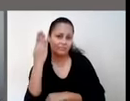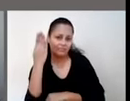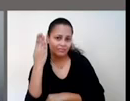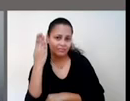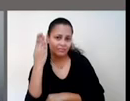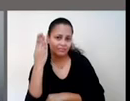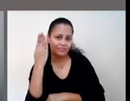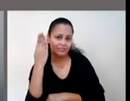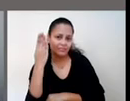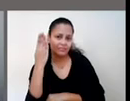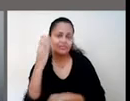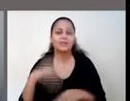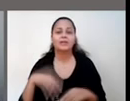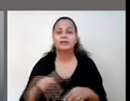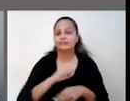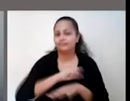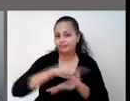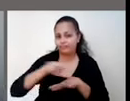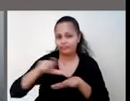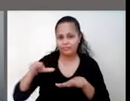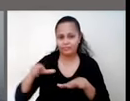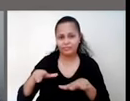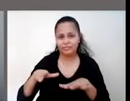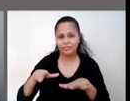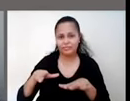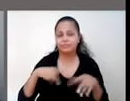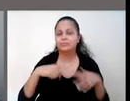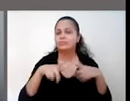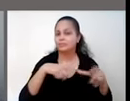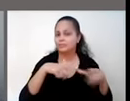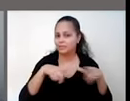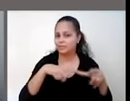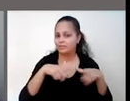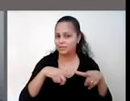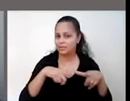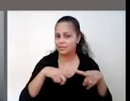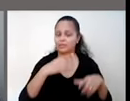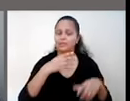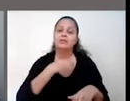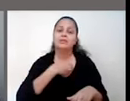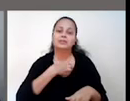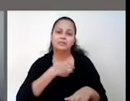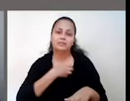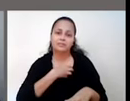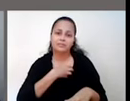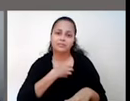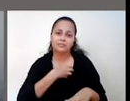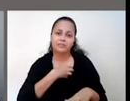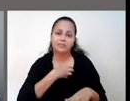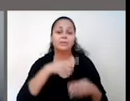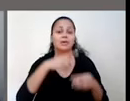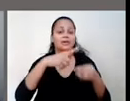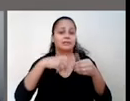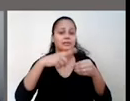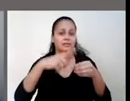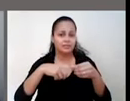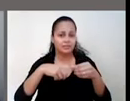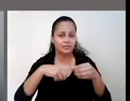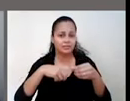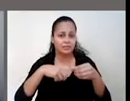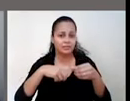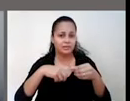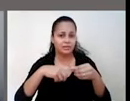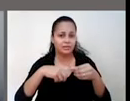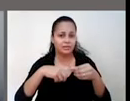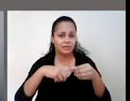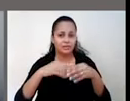marceneiros, padeiros, taberneiros, entre muitas outras, tá? Dessa forma, pessoal, as cidades